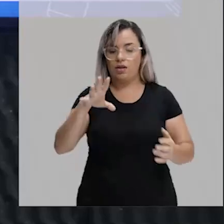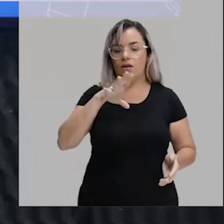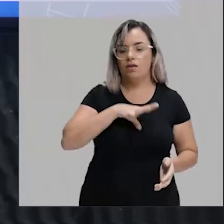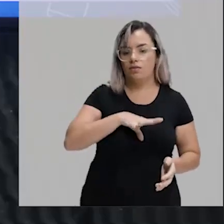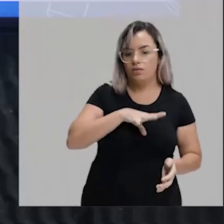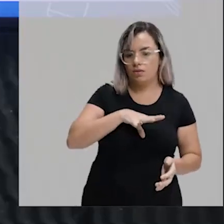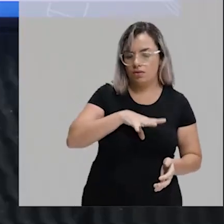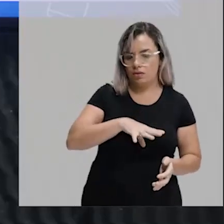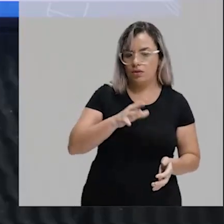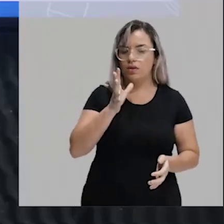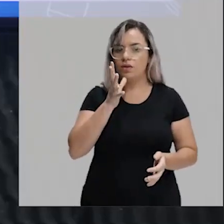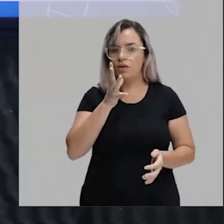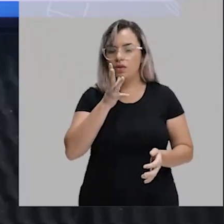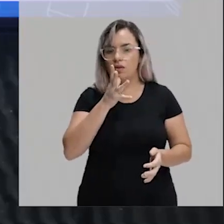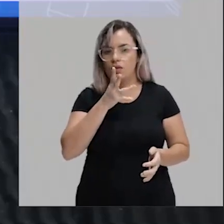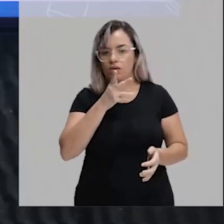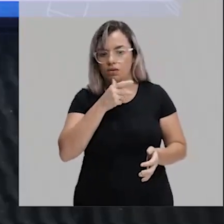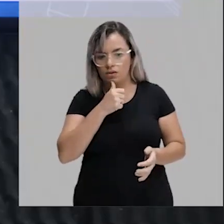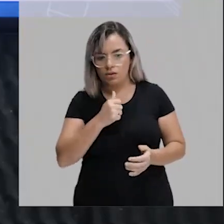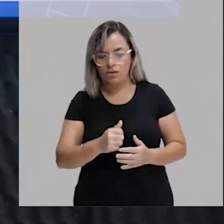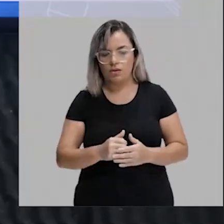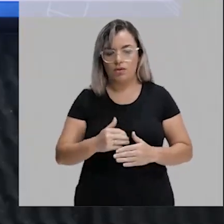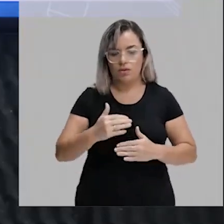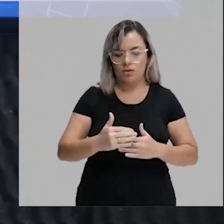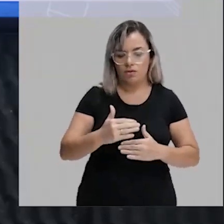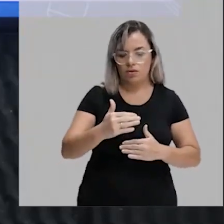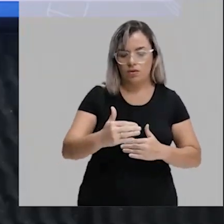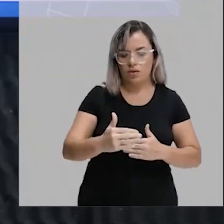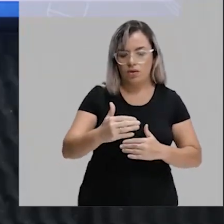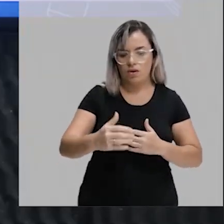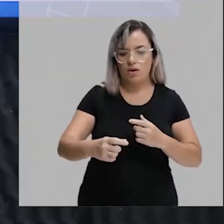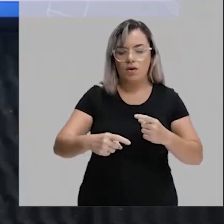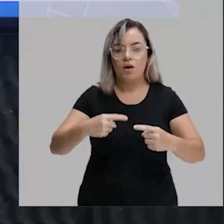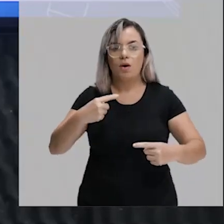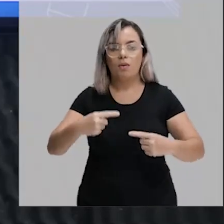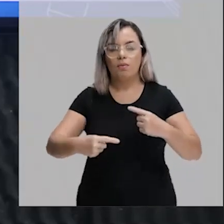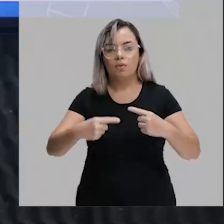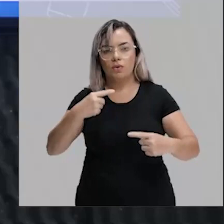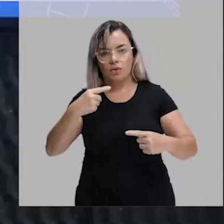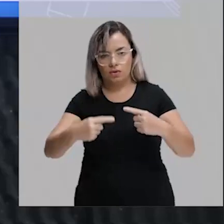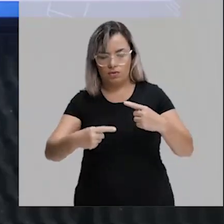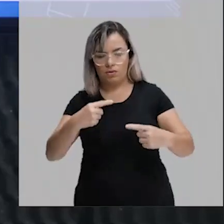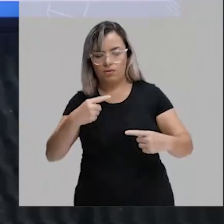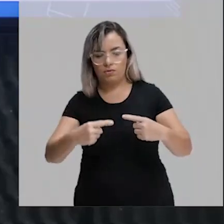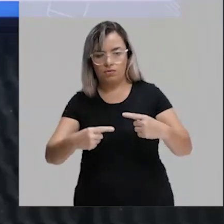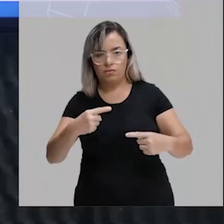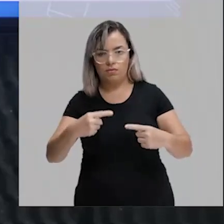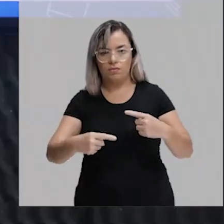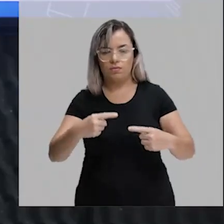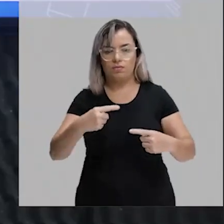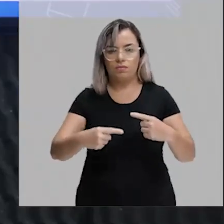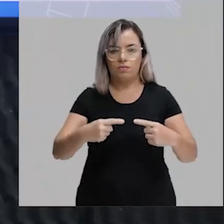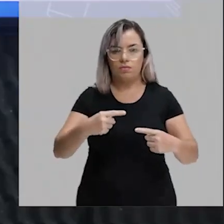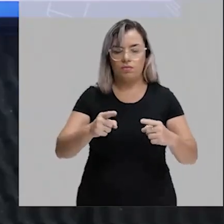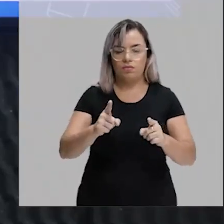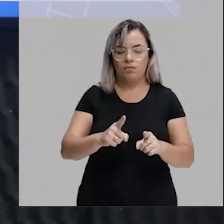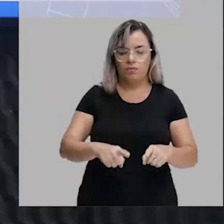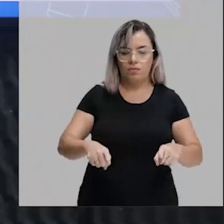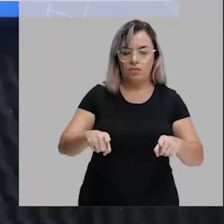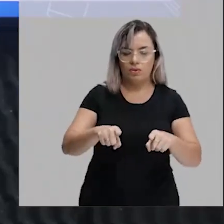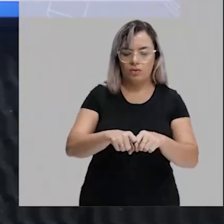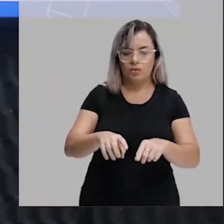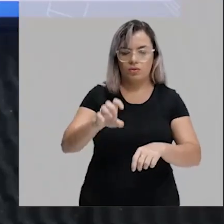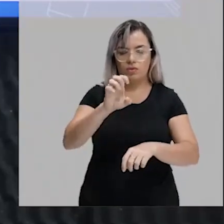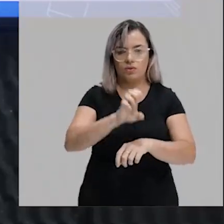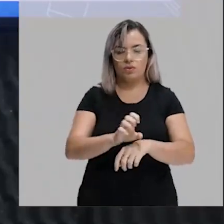ela retardou o seu processo de formação política, o seu processo de formação do Estado